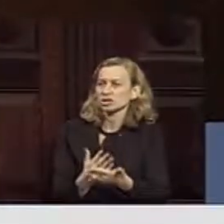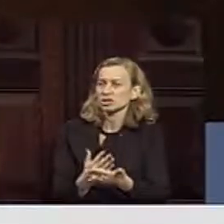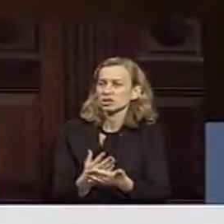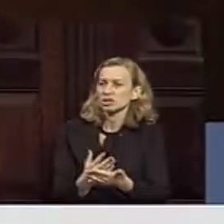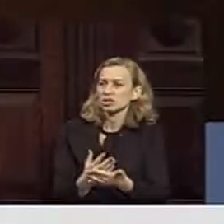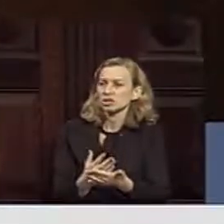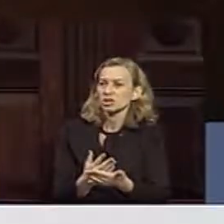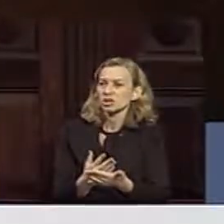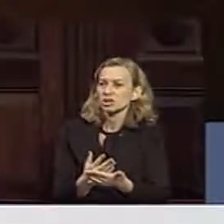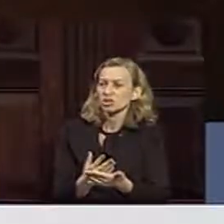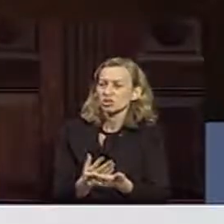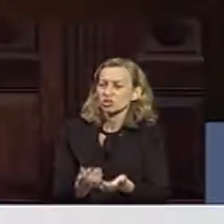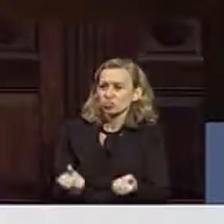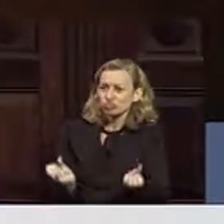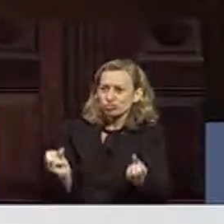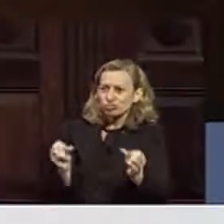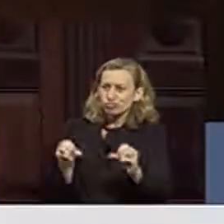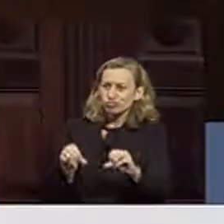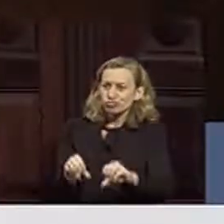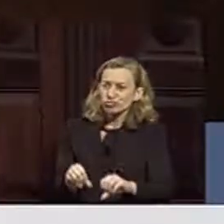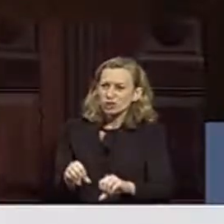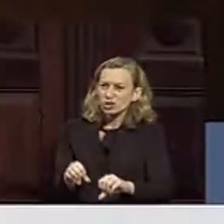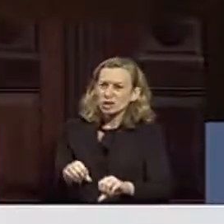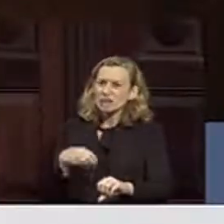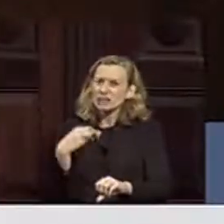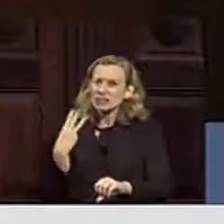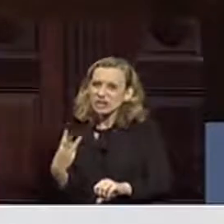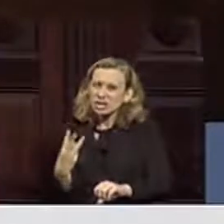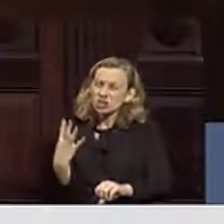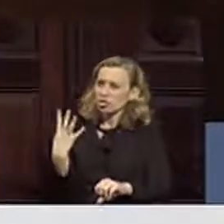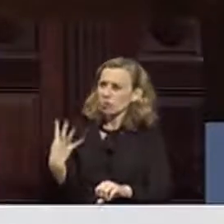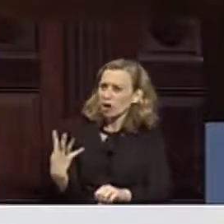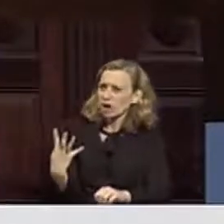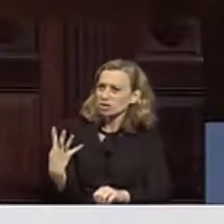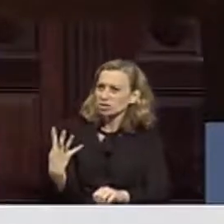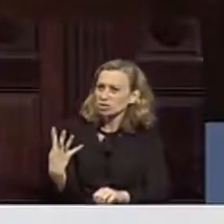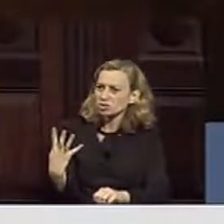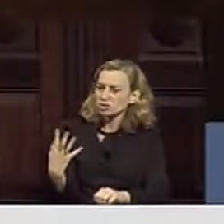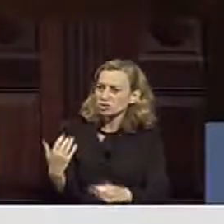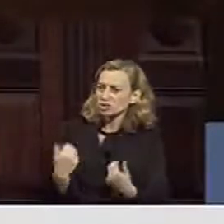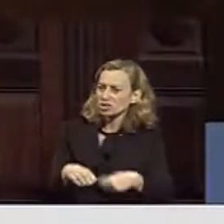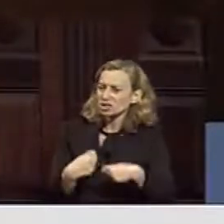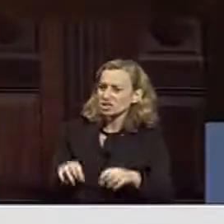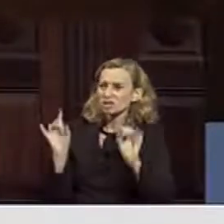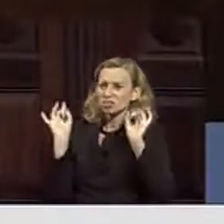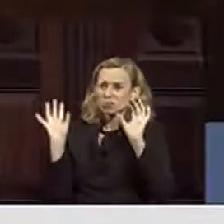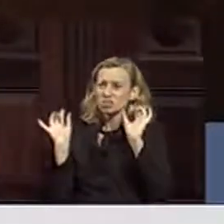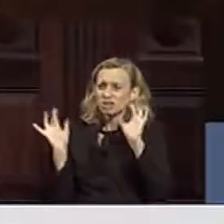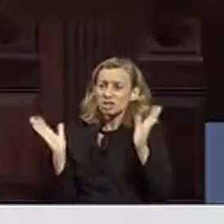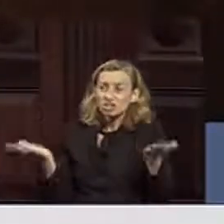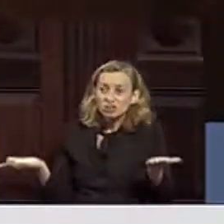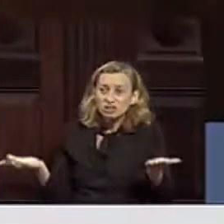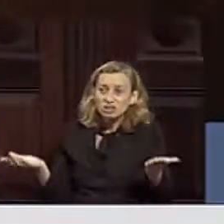turma 3 até 4 alunos com necessidades especiais